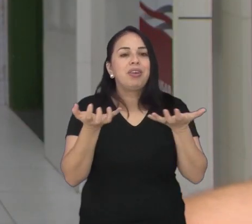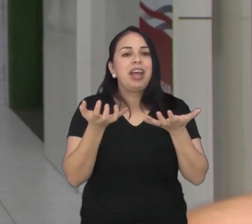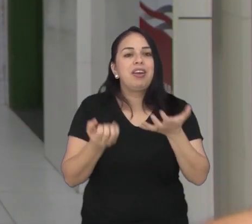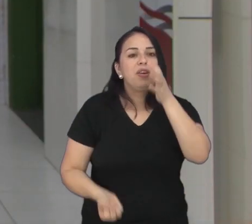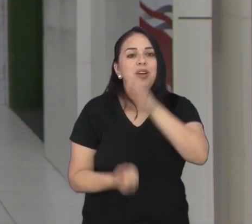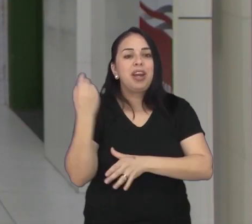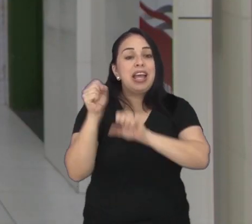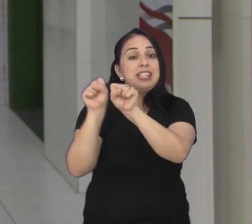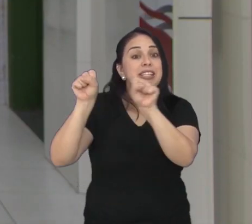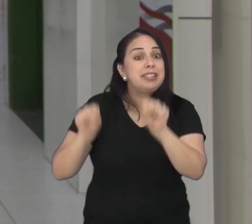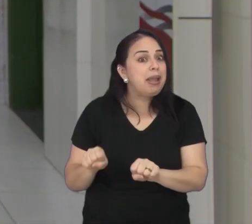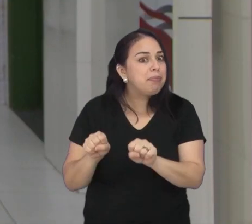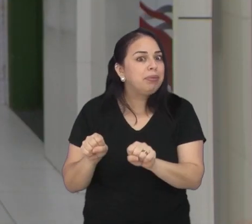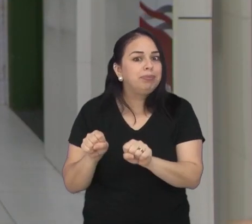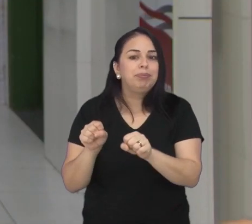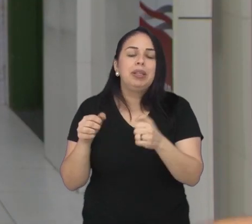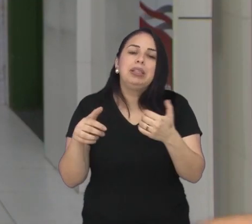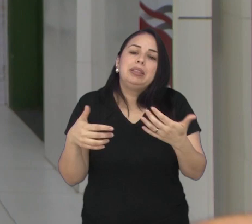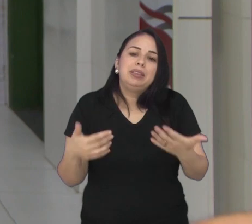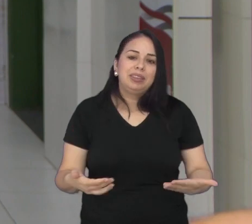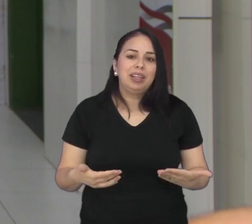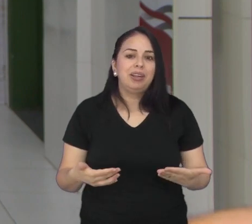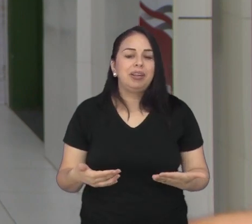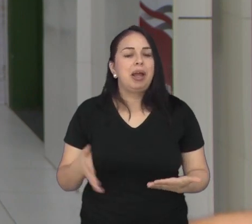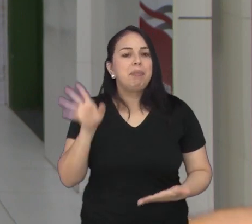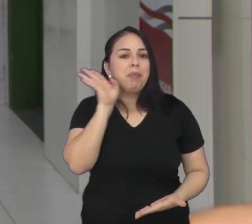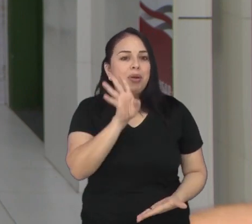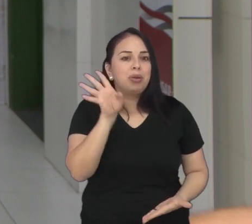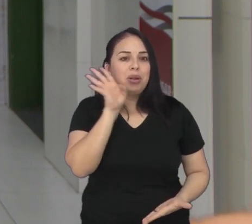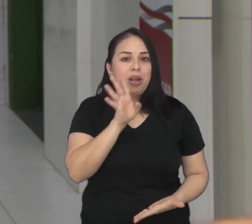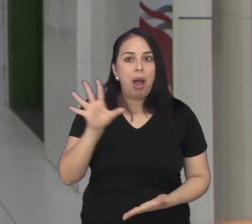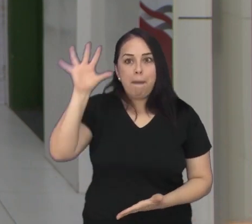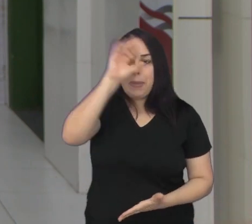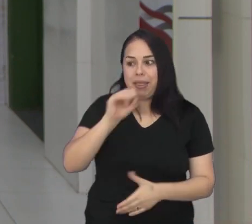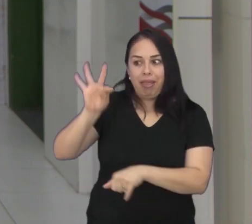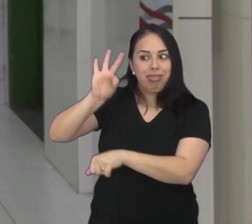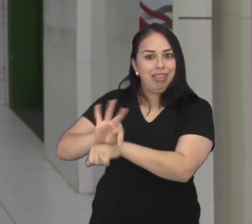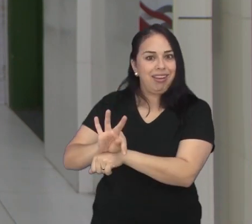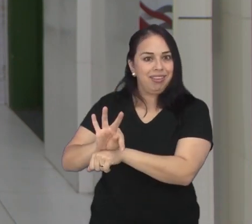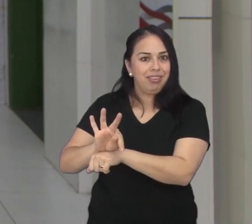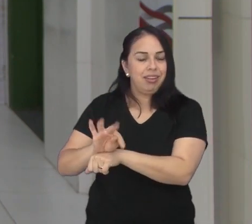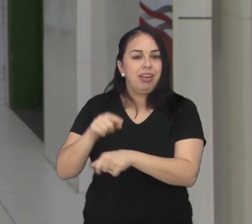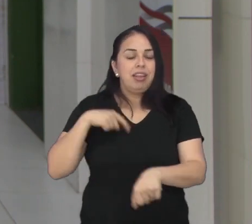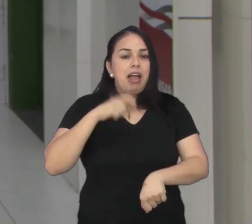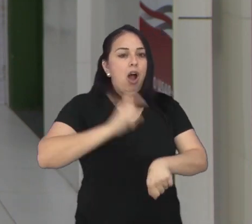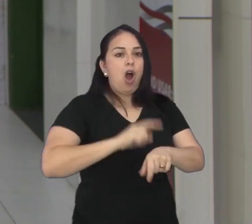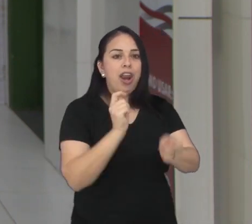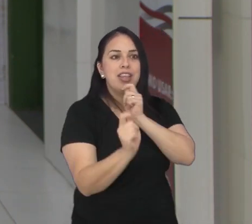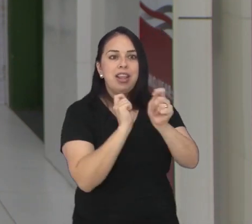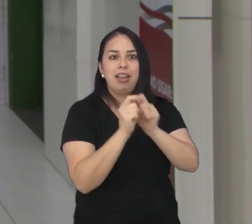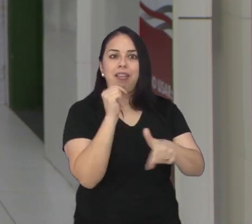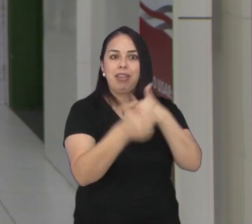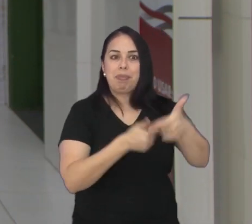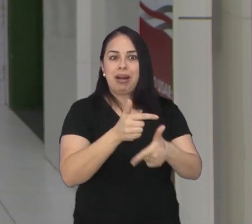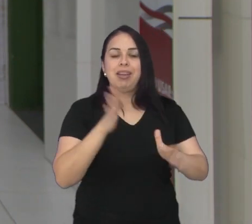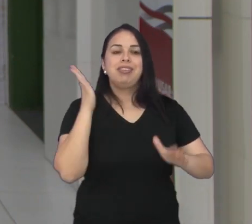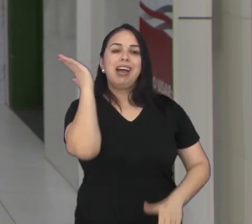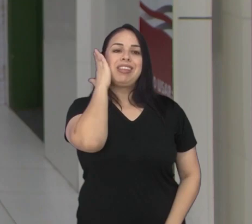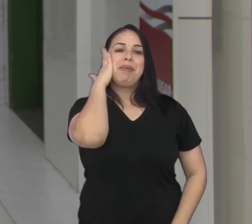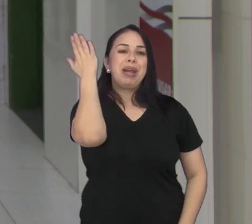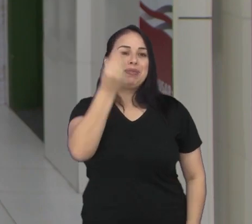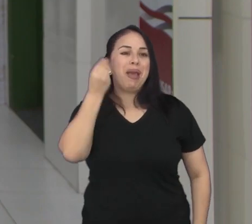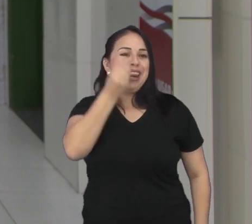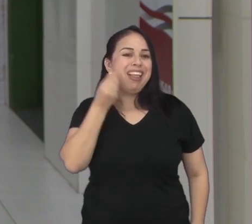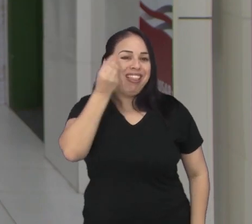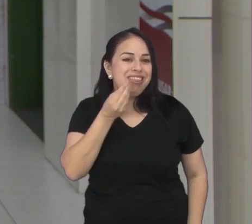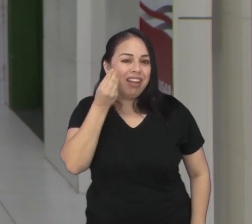carreira de desenvolvimento de sistema, então eu acho que é muito legal fazer um técnico. Na hora de fazer uma entrevista de emprego, a gente já vai ter um